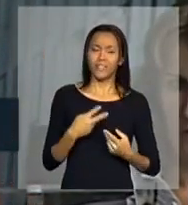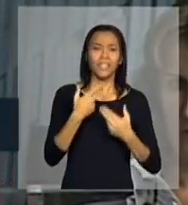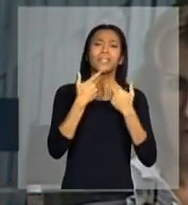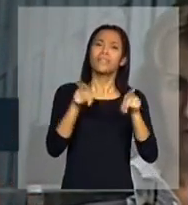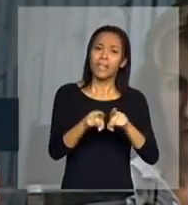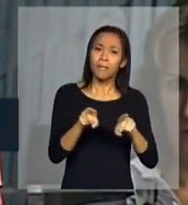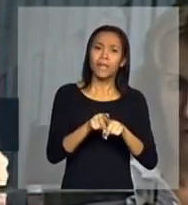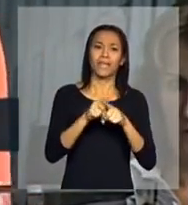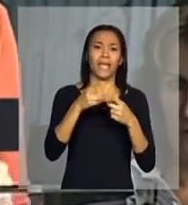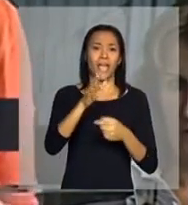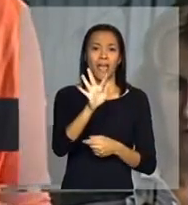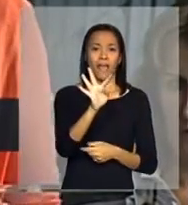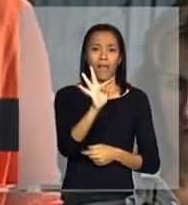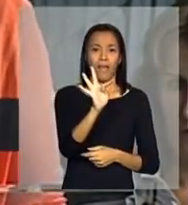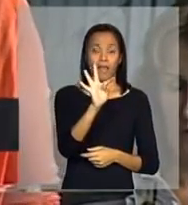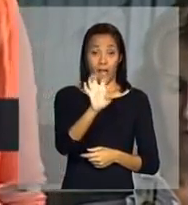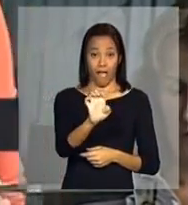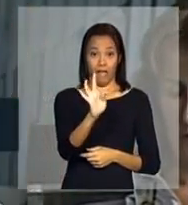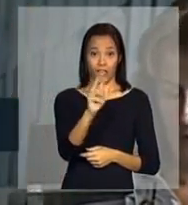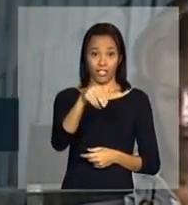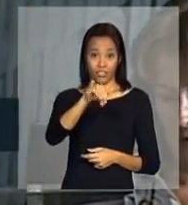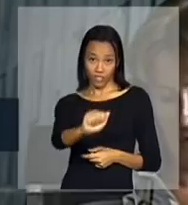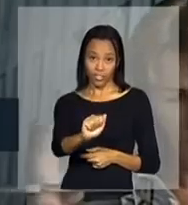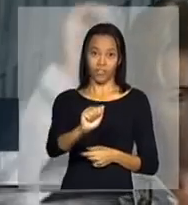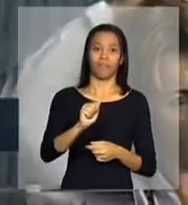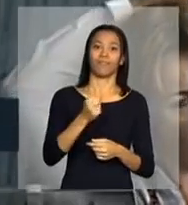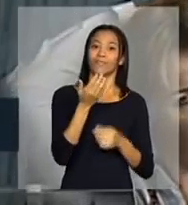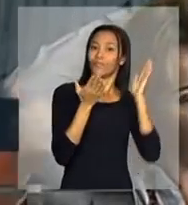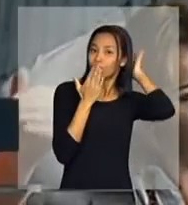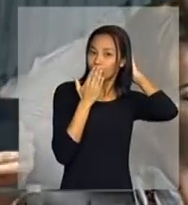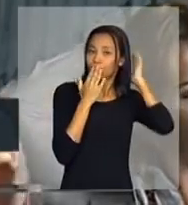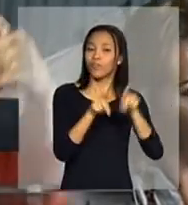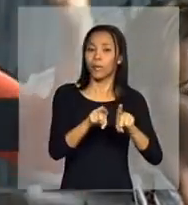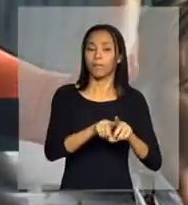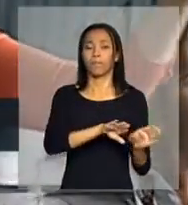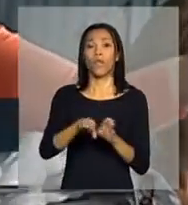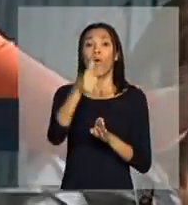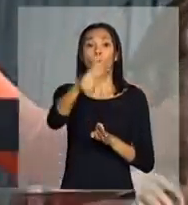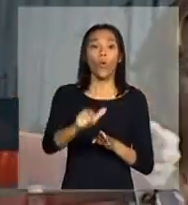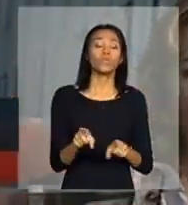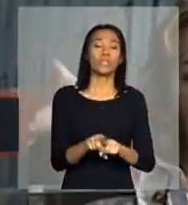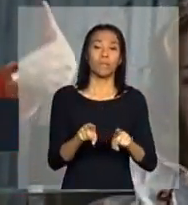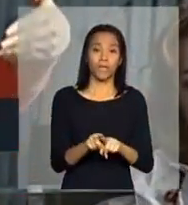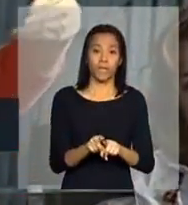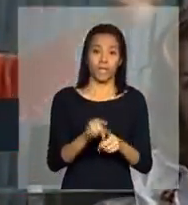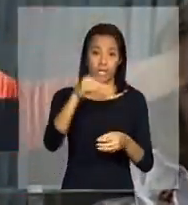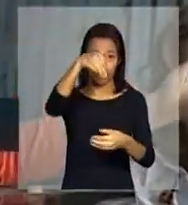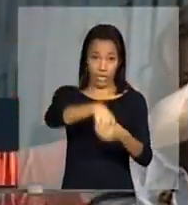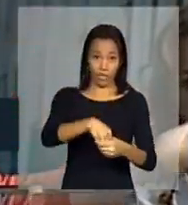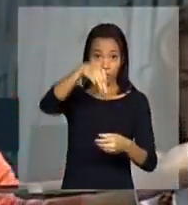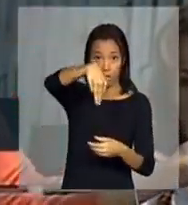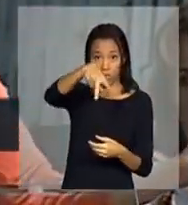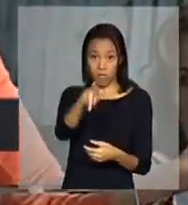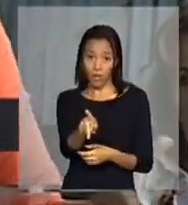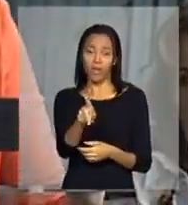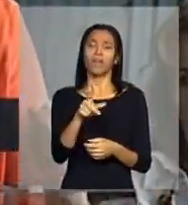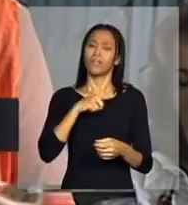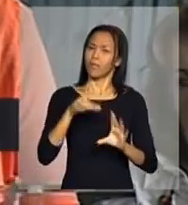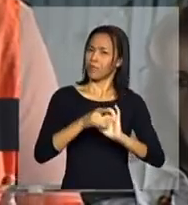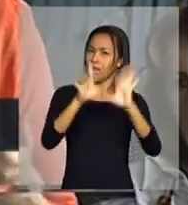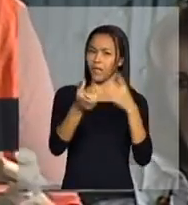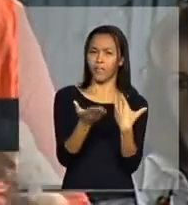indígena. Eu quero referir, portanto, às responsabilidades que existem no âmbito do Ministério Público Federal, que temos um amplo diálogo e